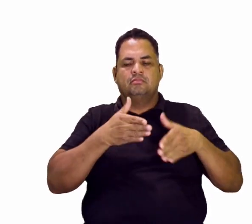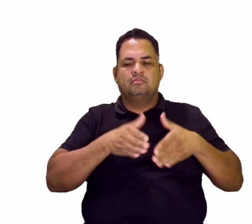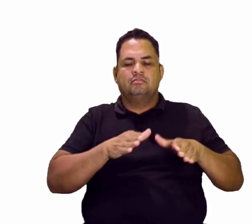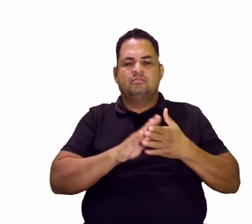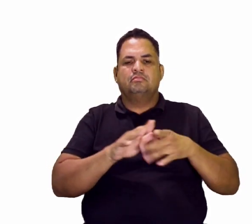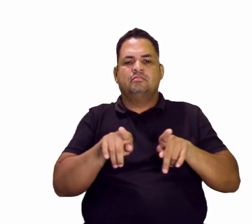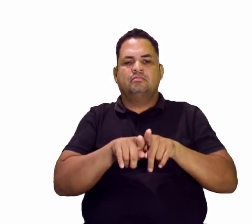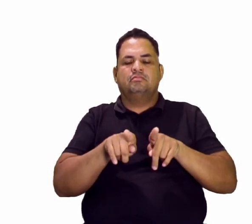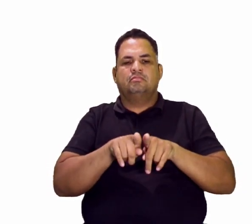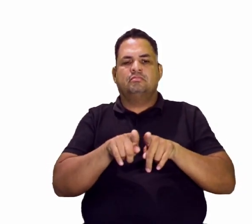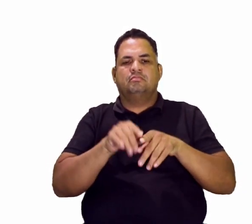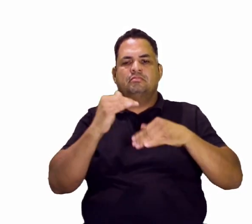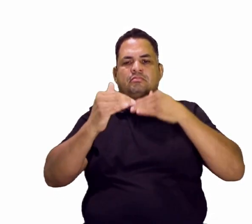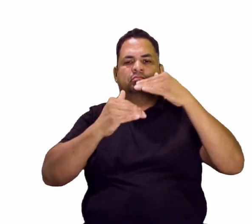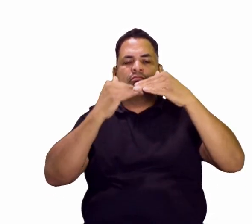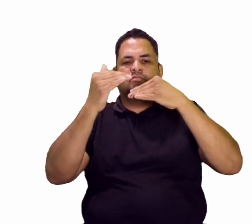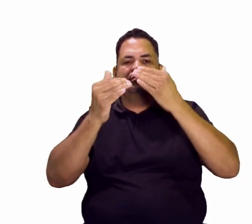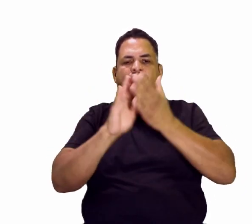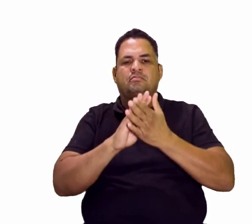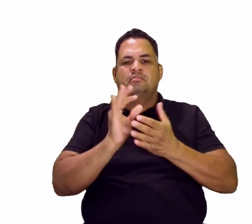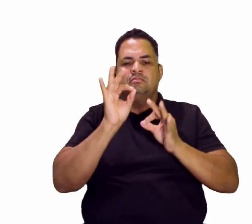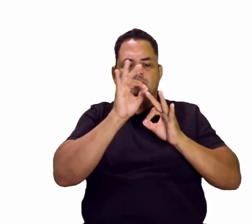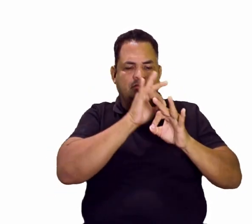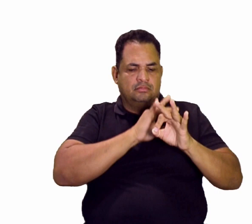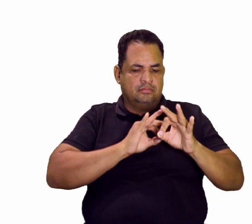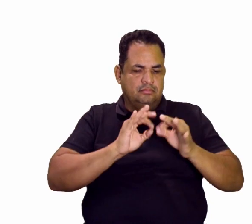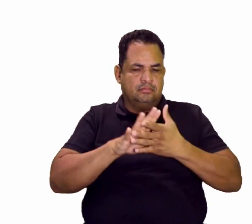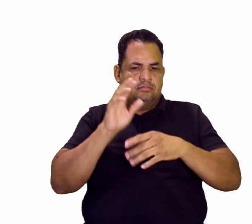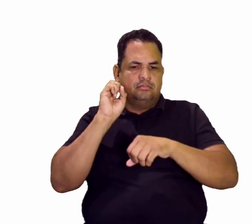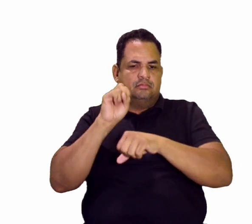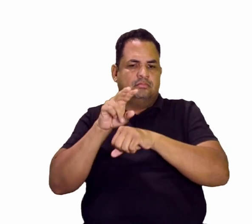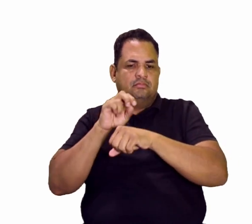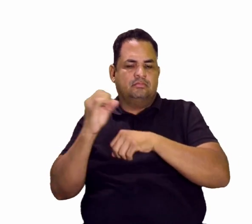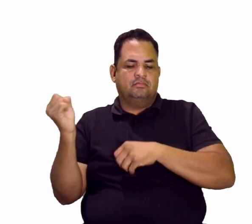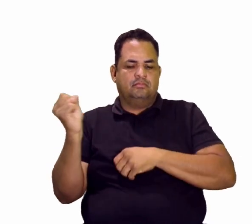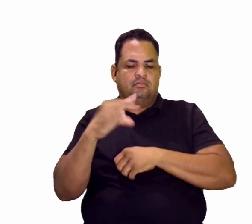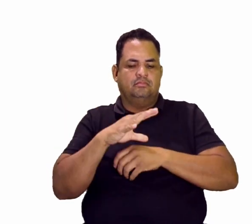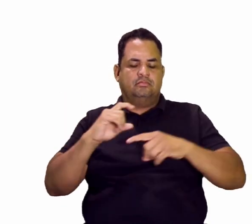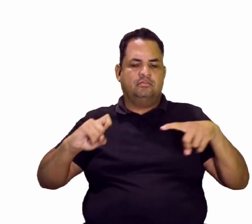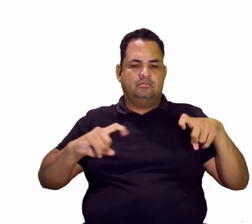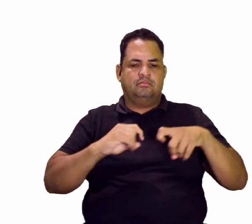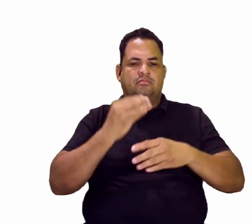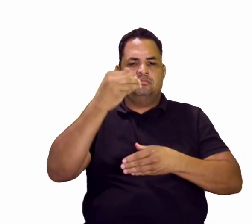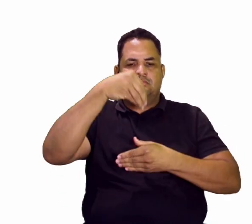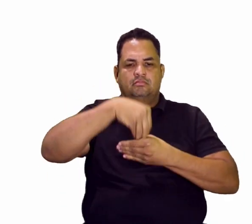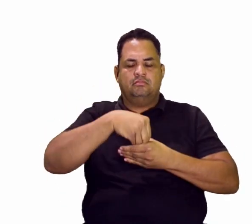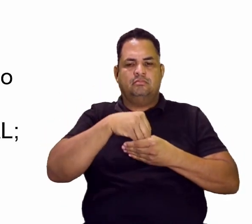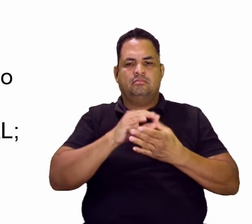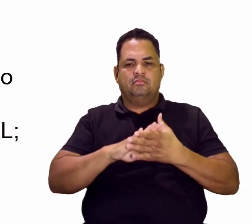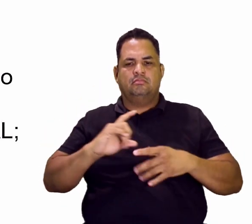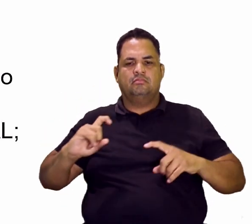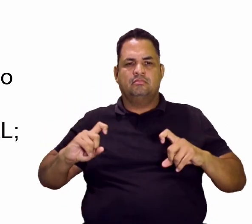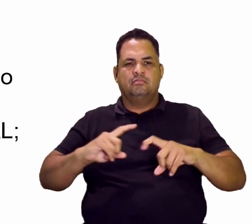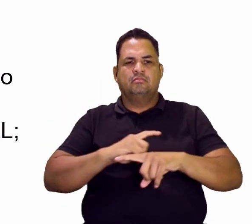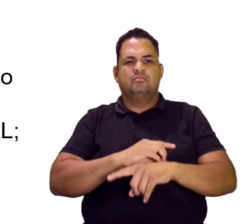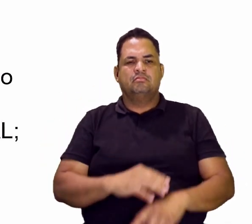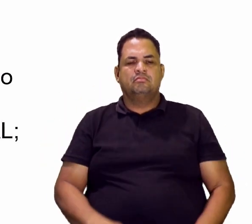também vai desenvolver partículas virais, formando novos bacteriófagos dentro dessa bactéria.